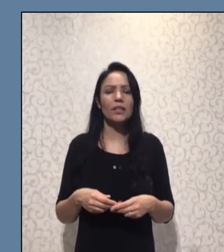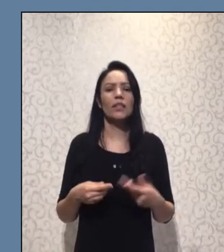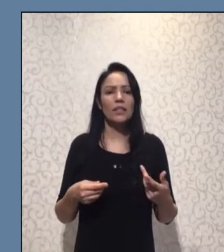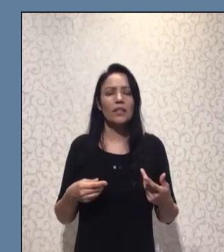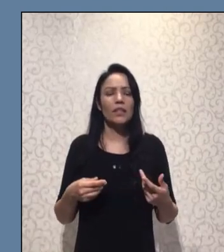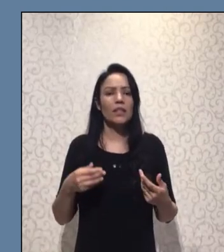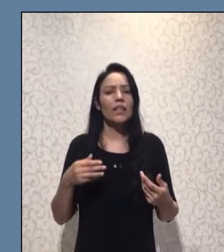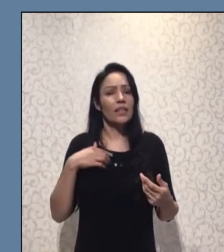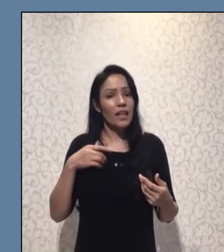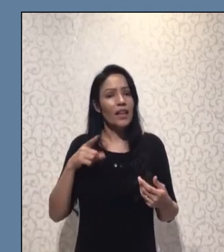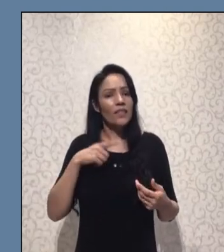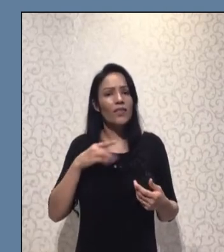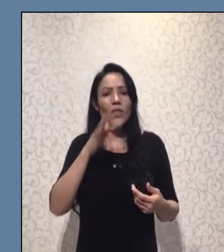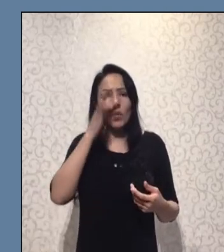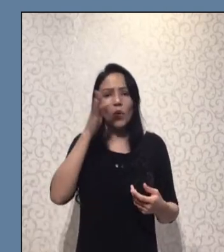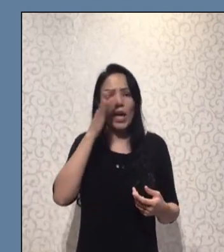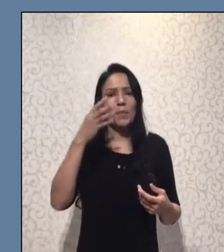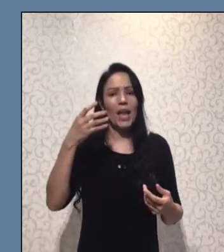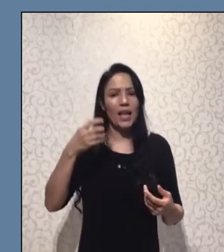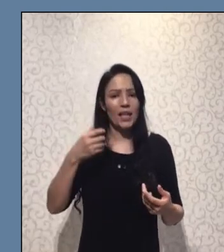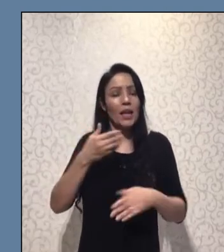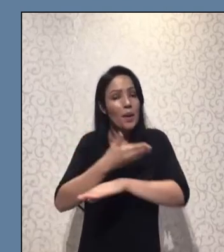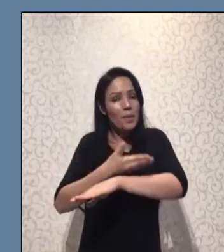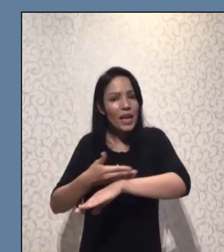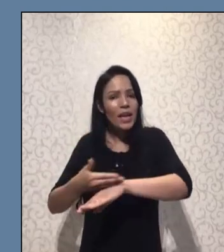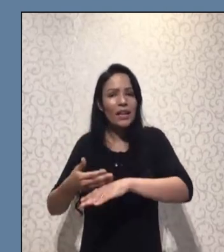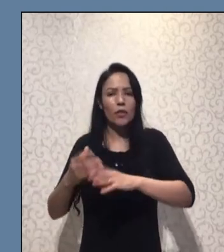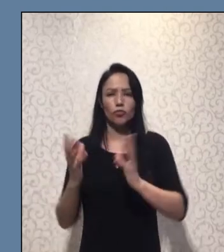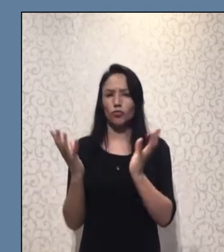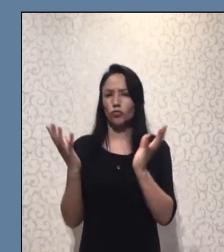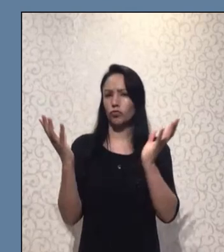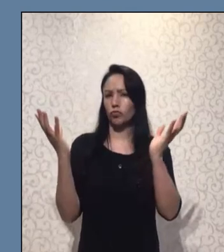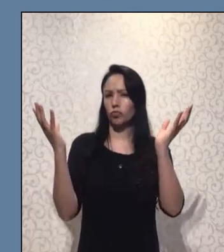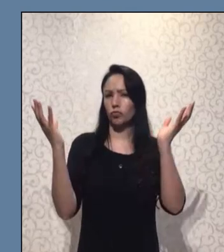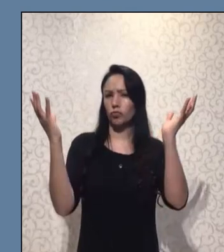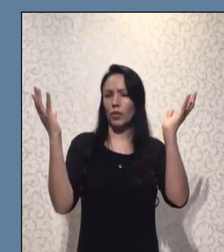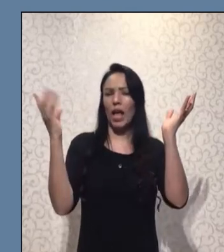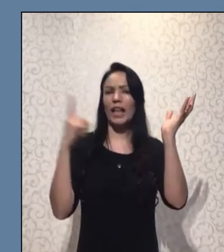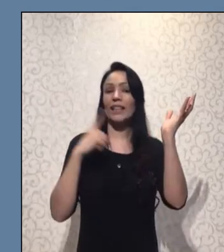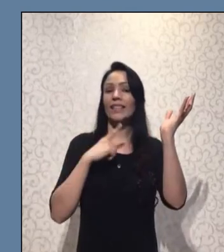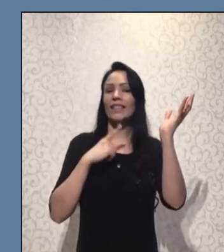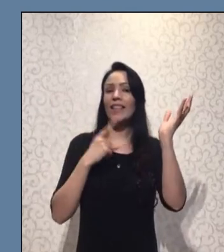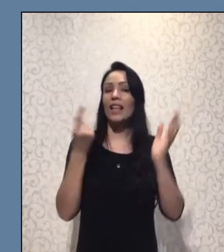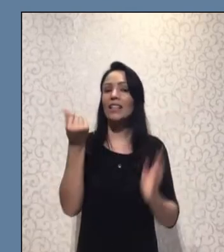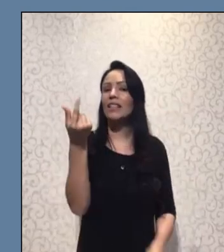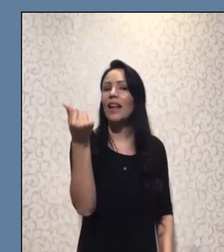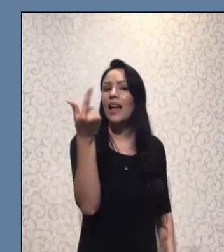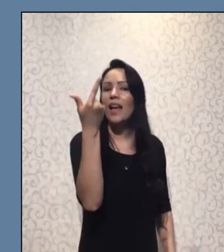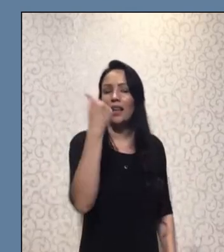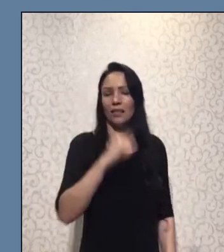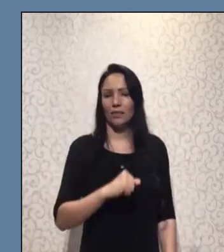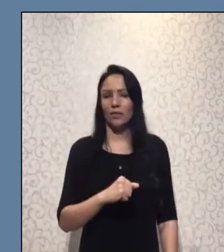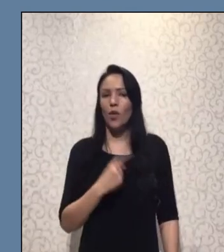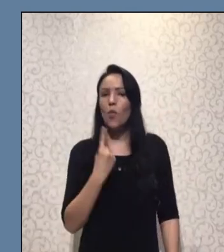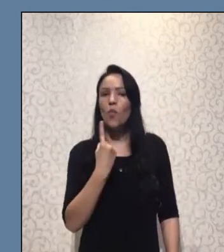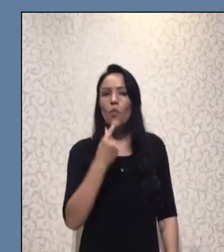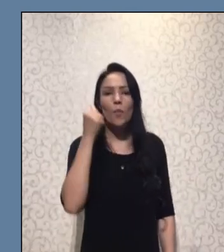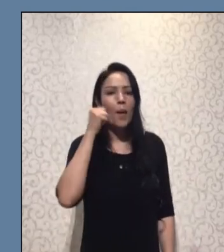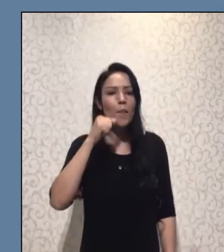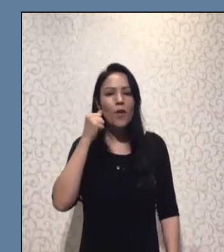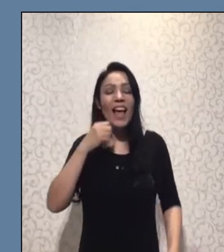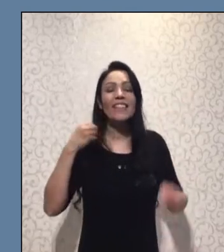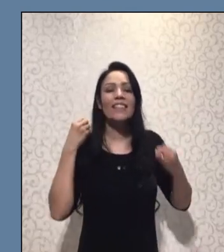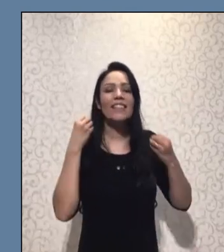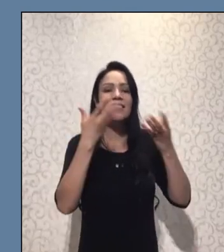branca. Aqueles vazões, porque tem uma grana, uma cidadã de Nova York deixou de herança uma grana para o